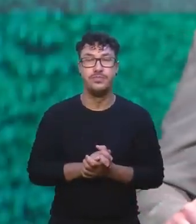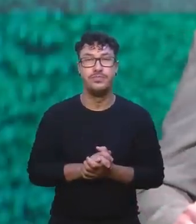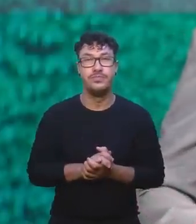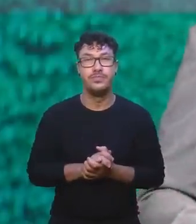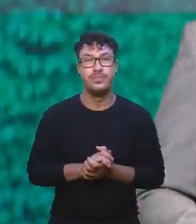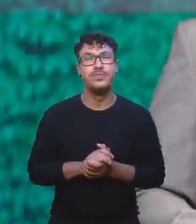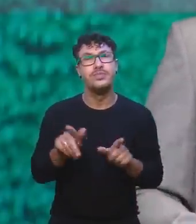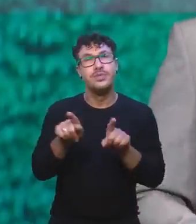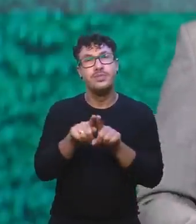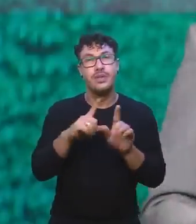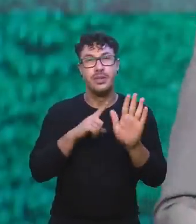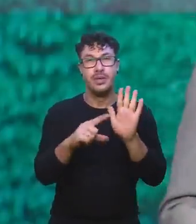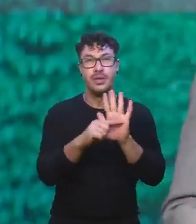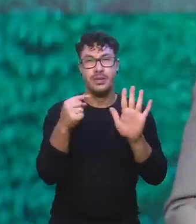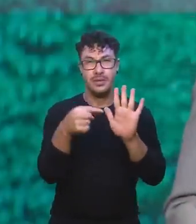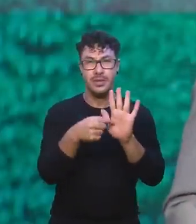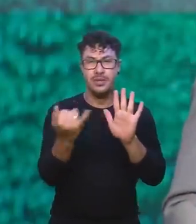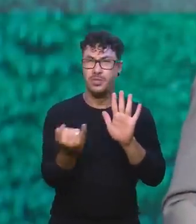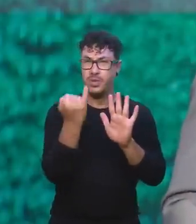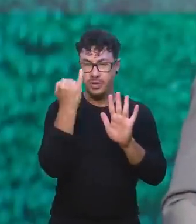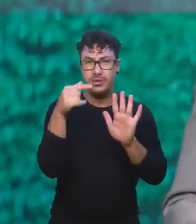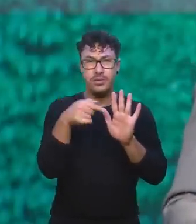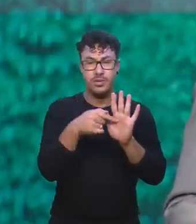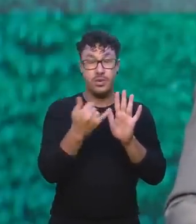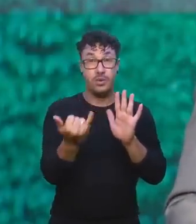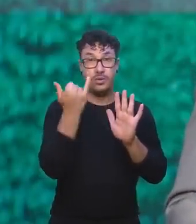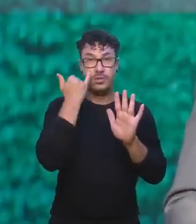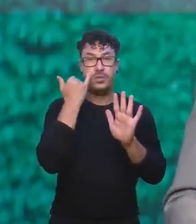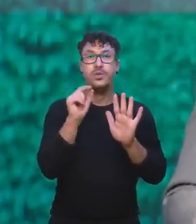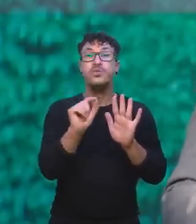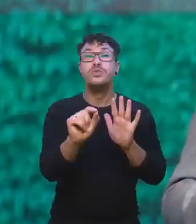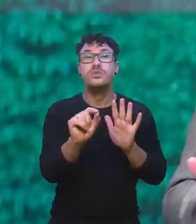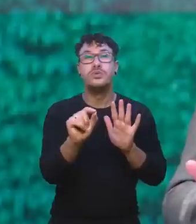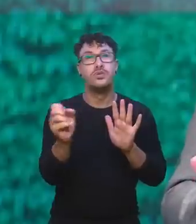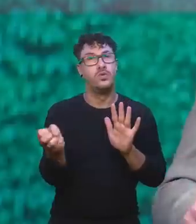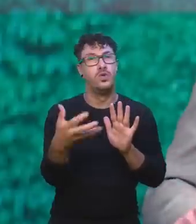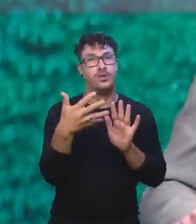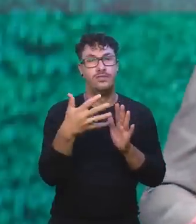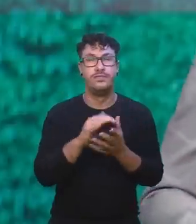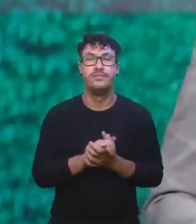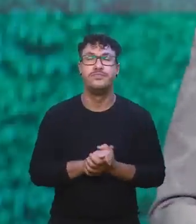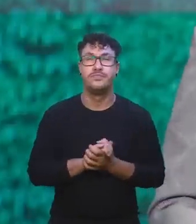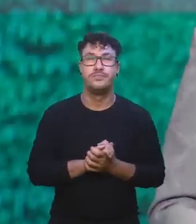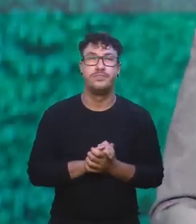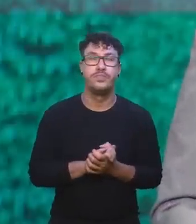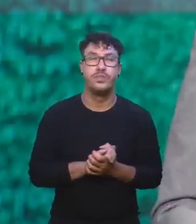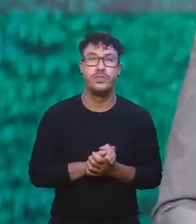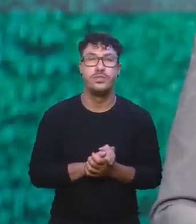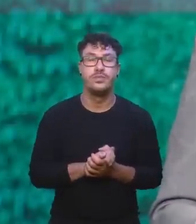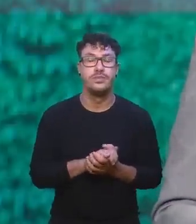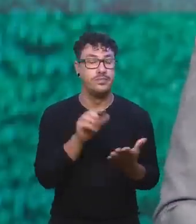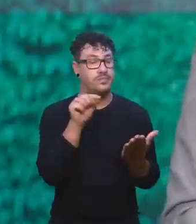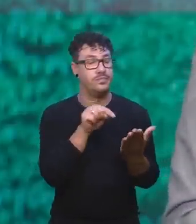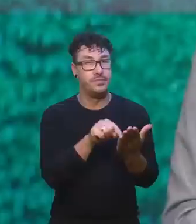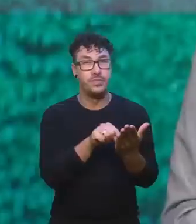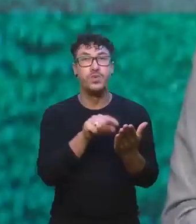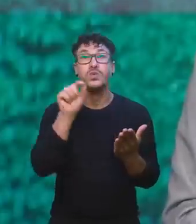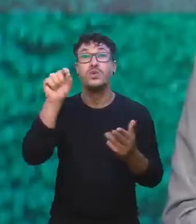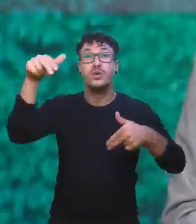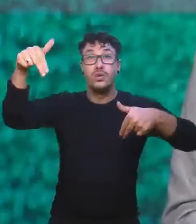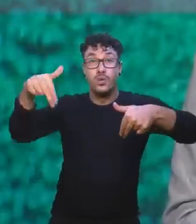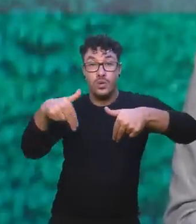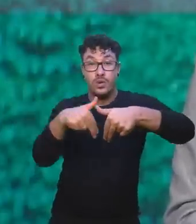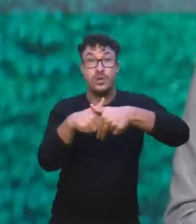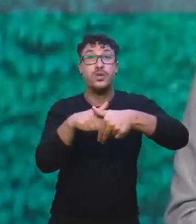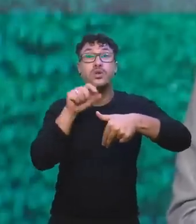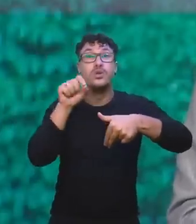também eu vou citar, porque para mim foi uma informação, digamos assim, nova. Ele diz assim, reencarnam